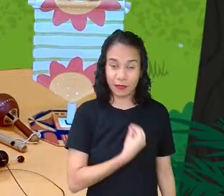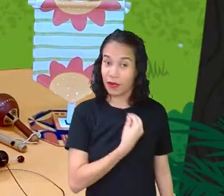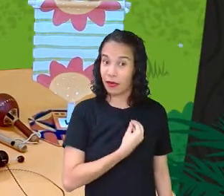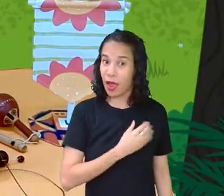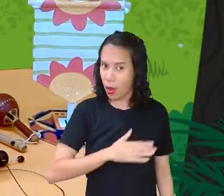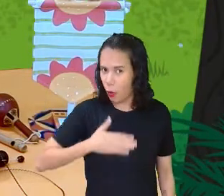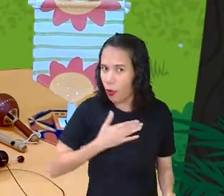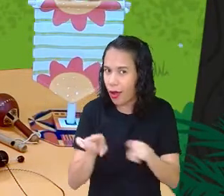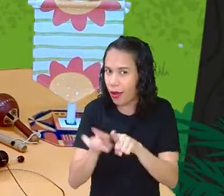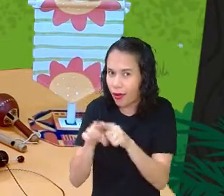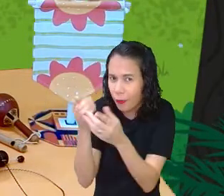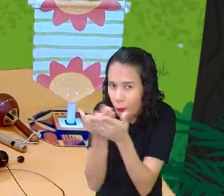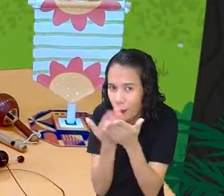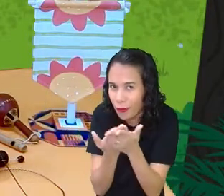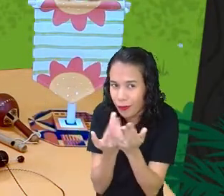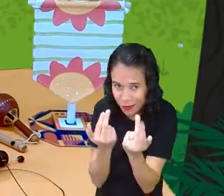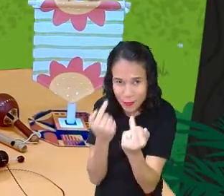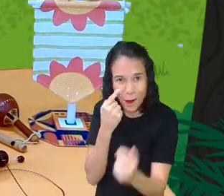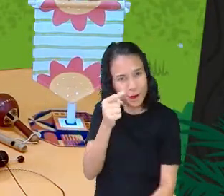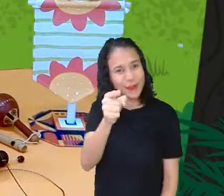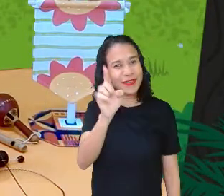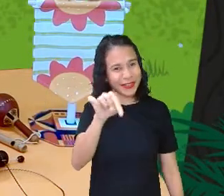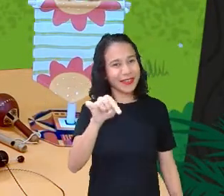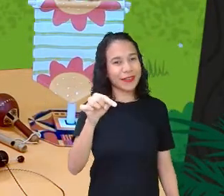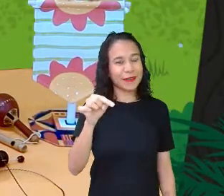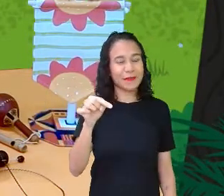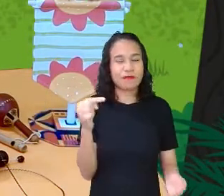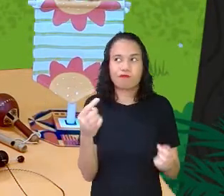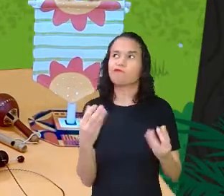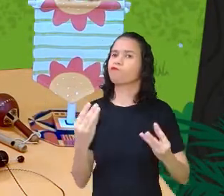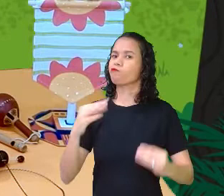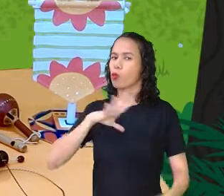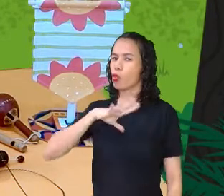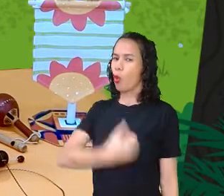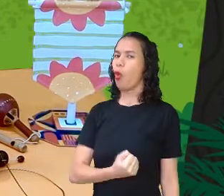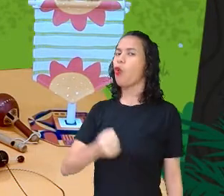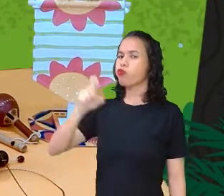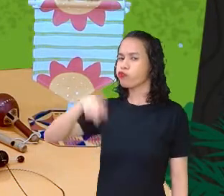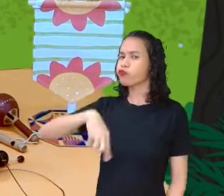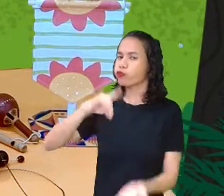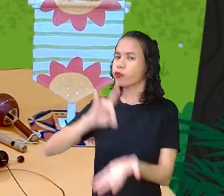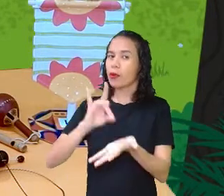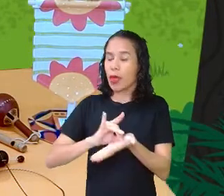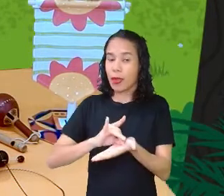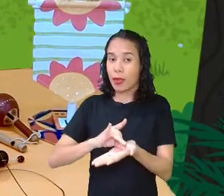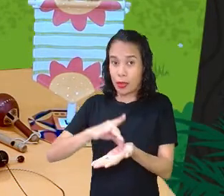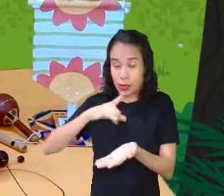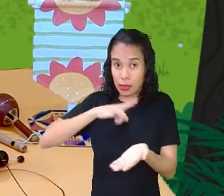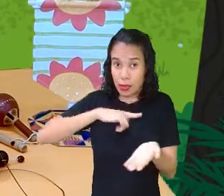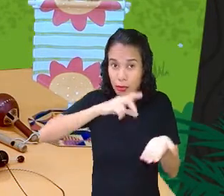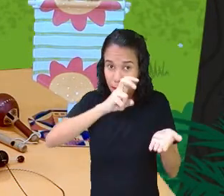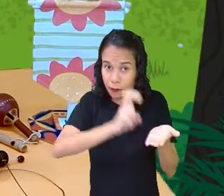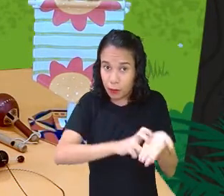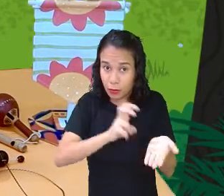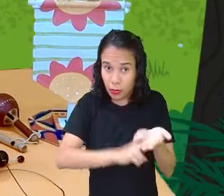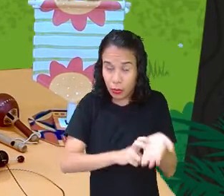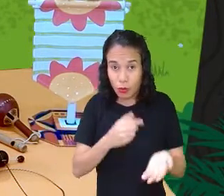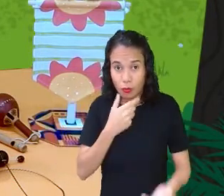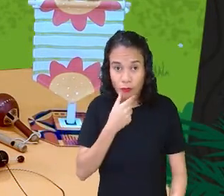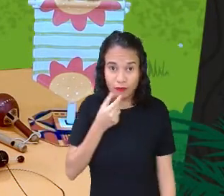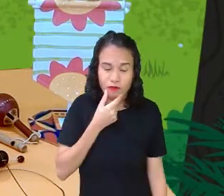Gostava de estudar também, assim como vocês. É. Muito corajosa. Numa determinada manhã,